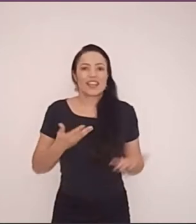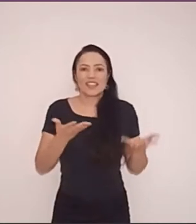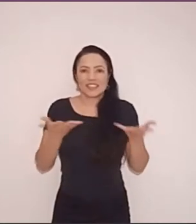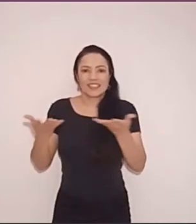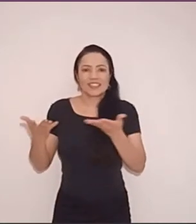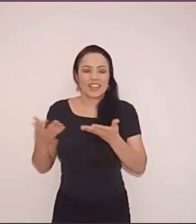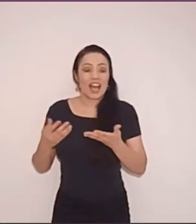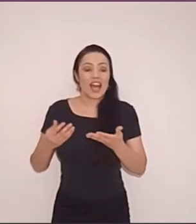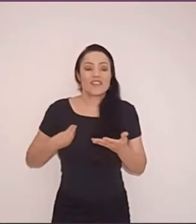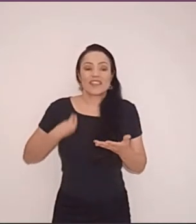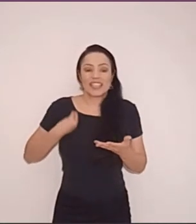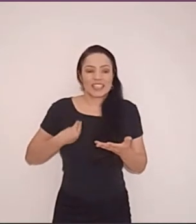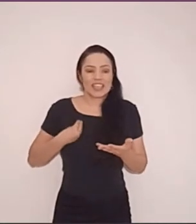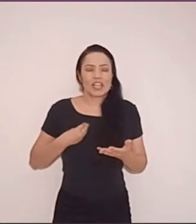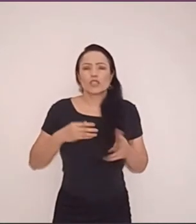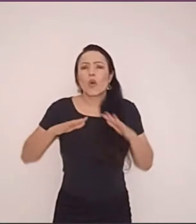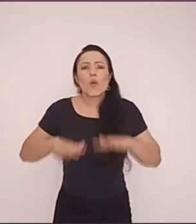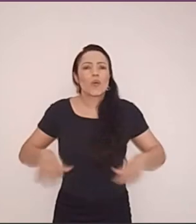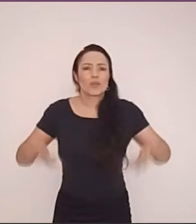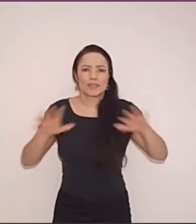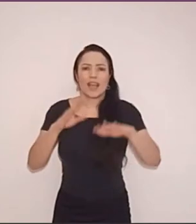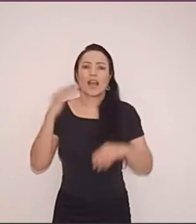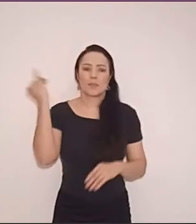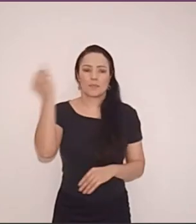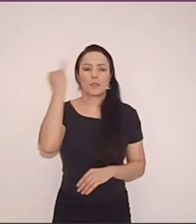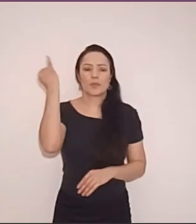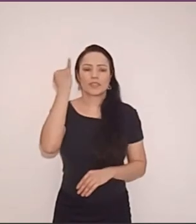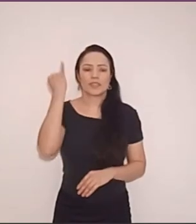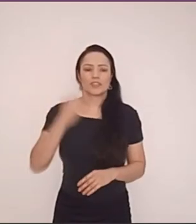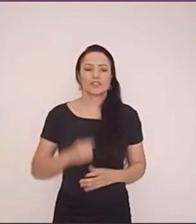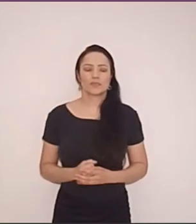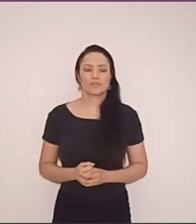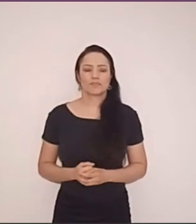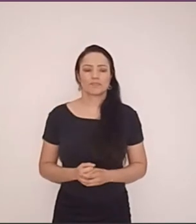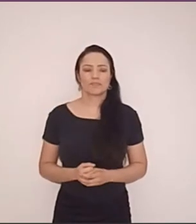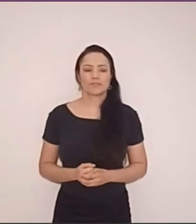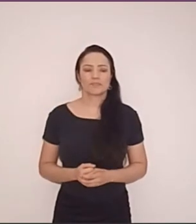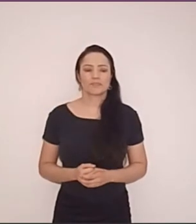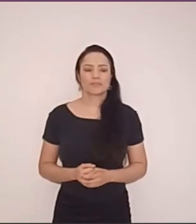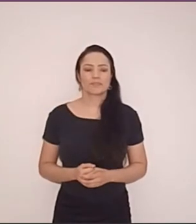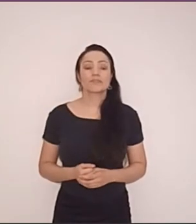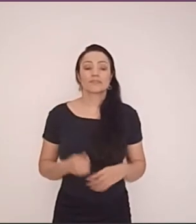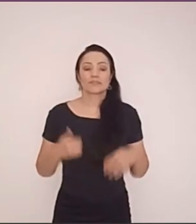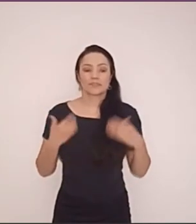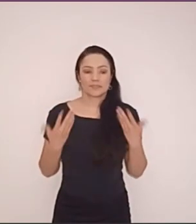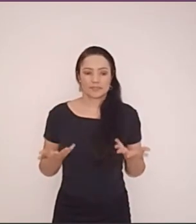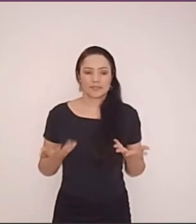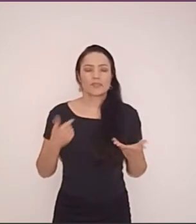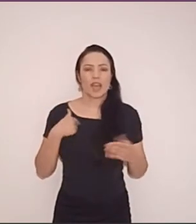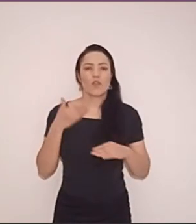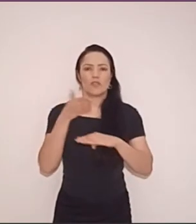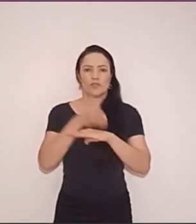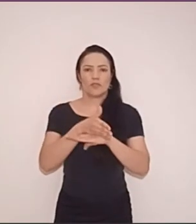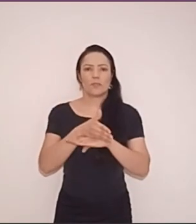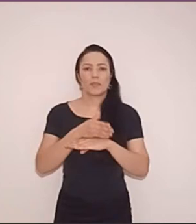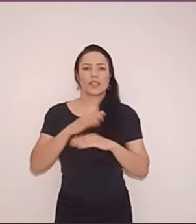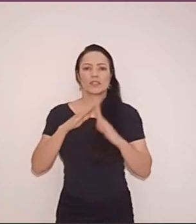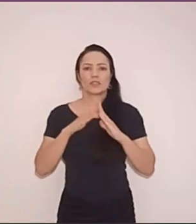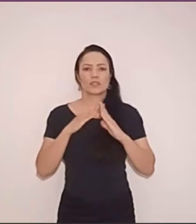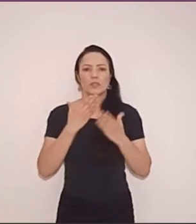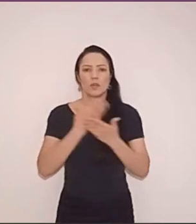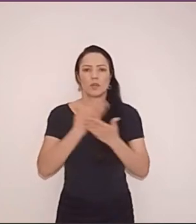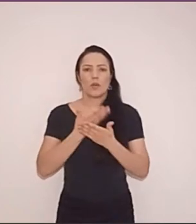todas as vidas impostos então é quando eu fui para a escola